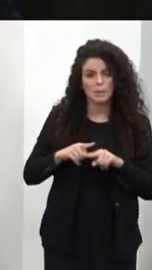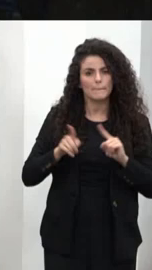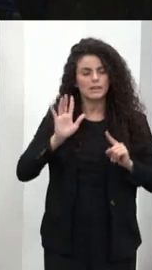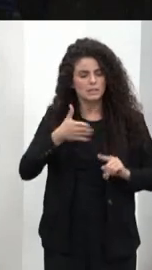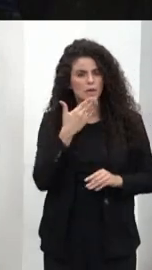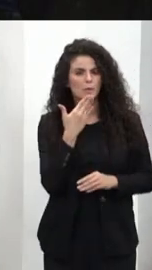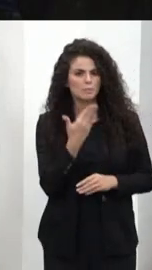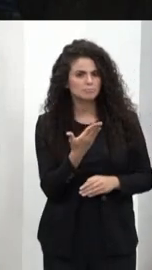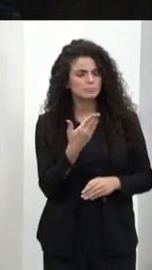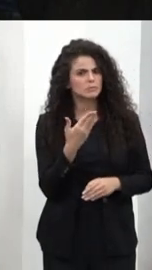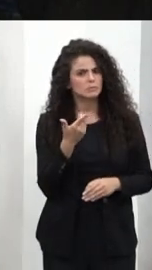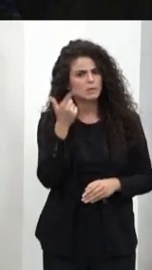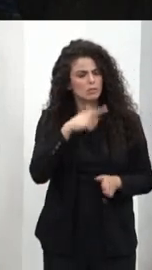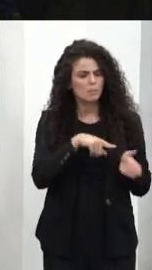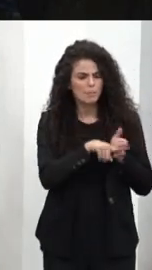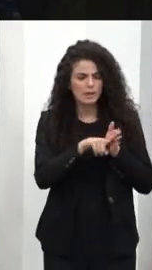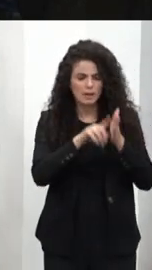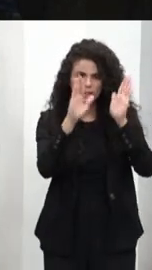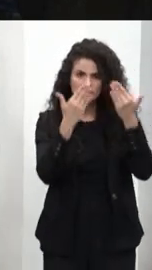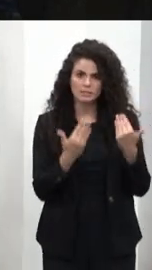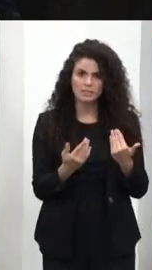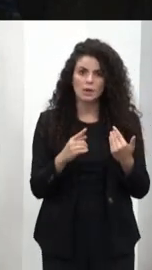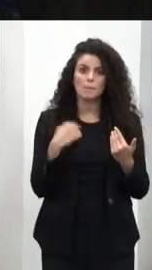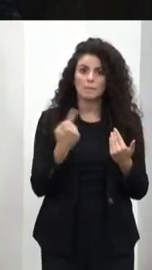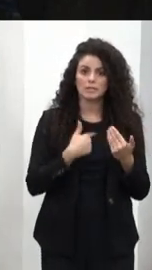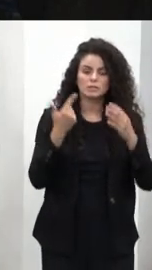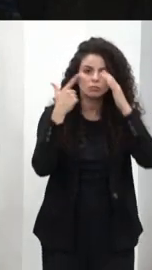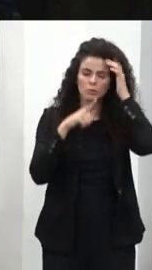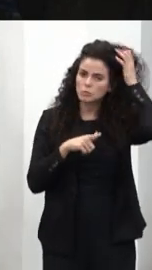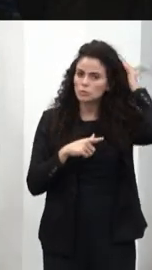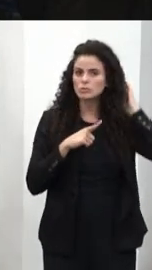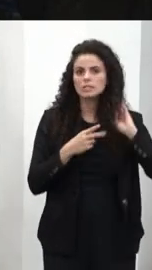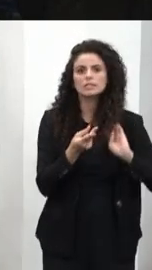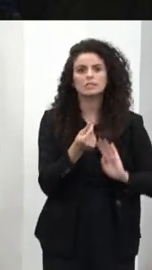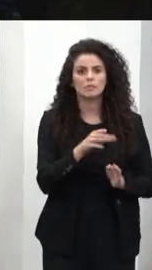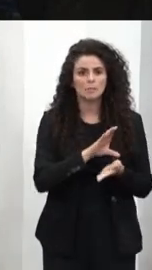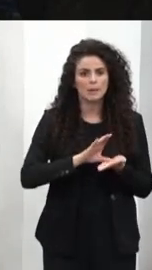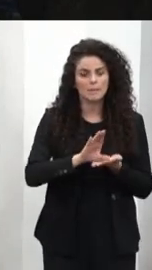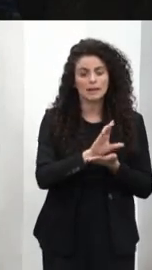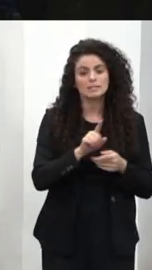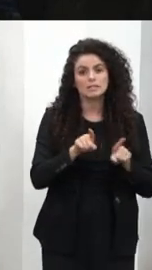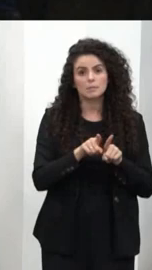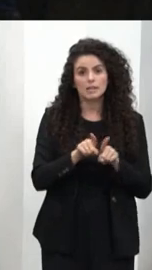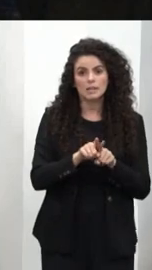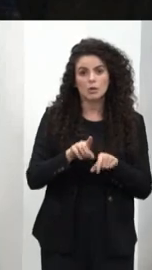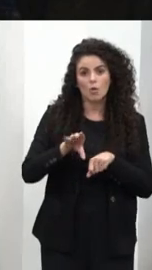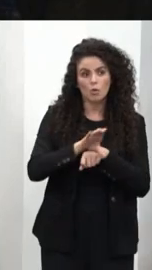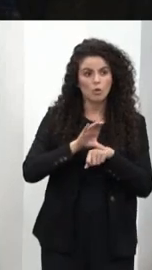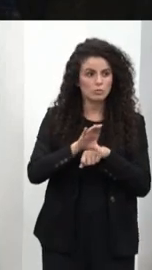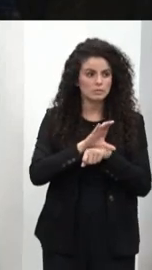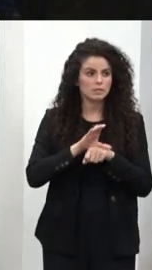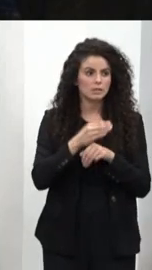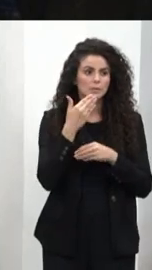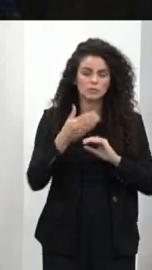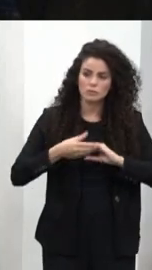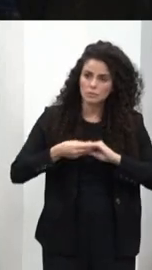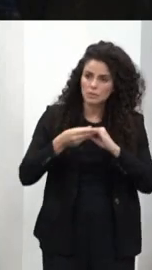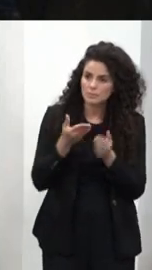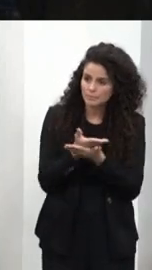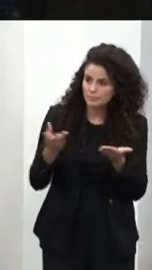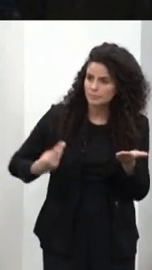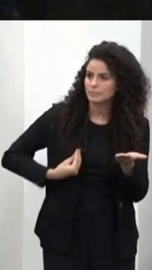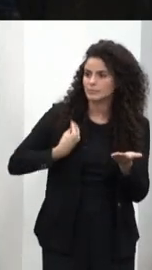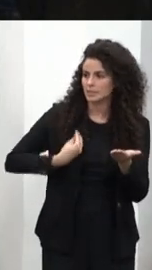e aparentemente em breve nós teremos o fundo restituído também foi uma demanda do Conselho Aproveita a menção ao conselho para cumprimentar os conselheiros